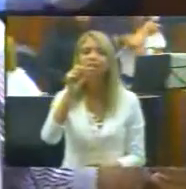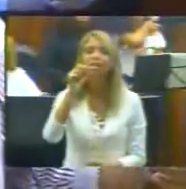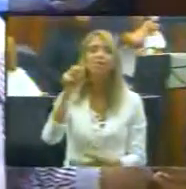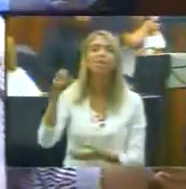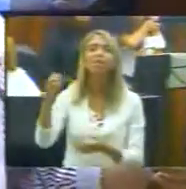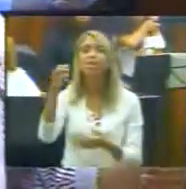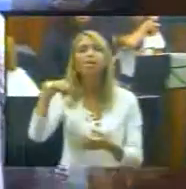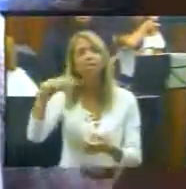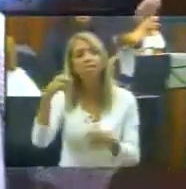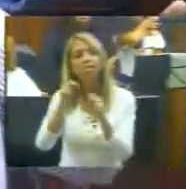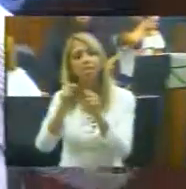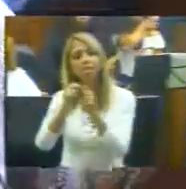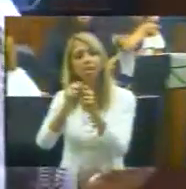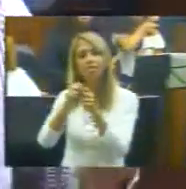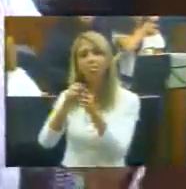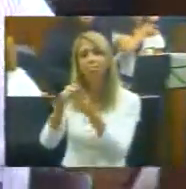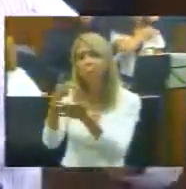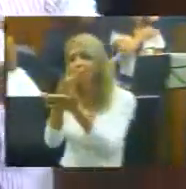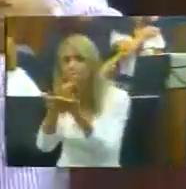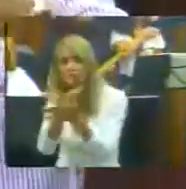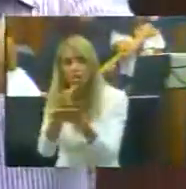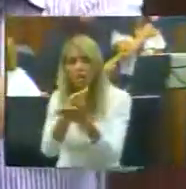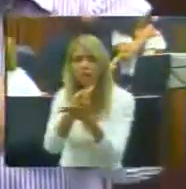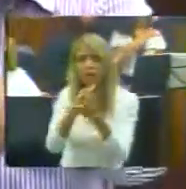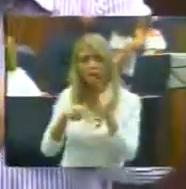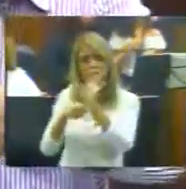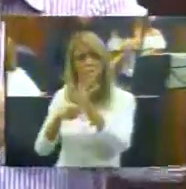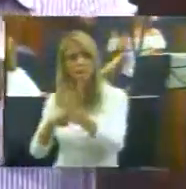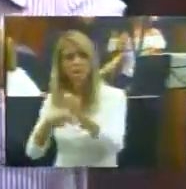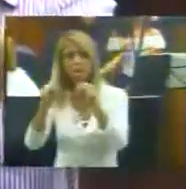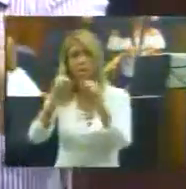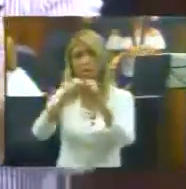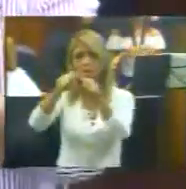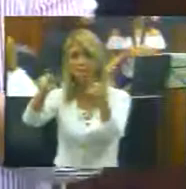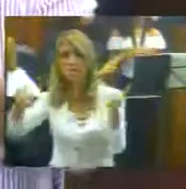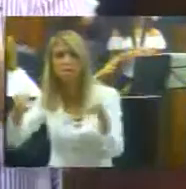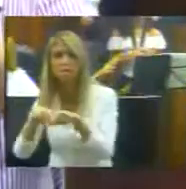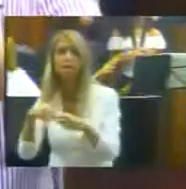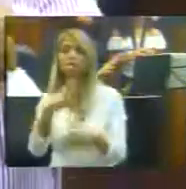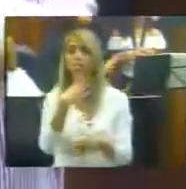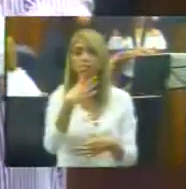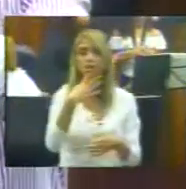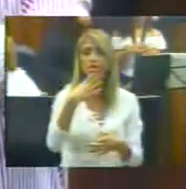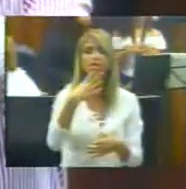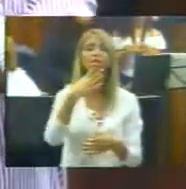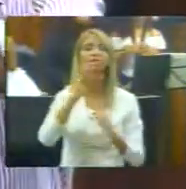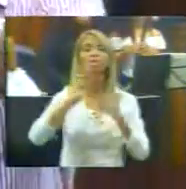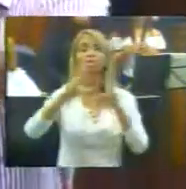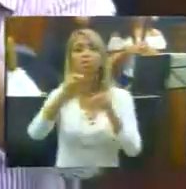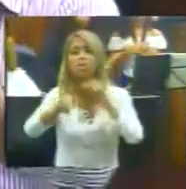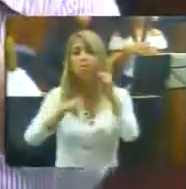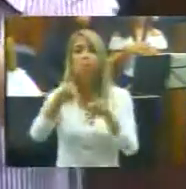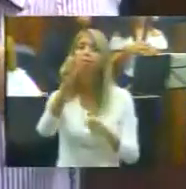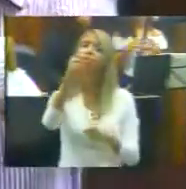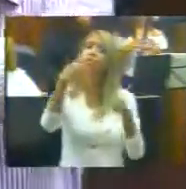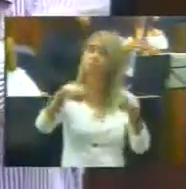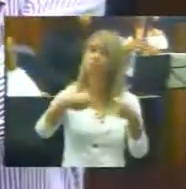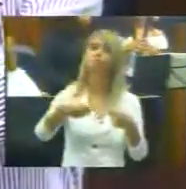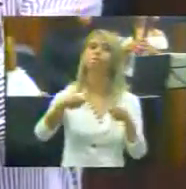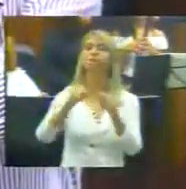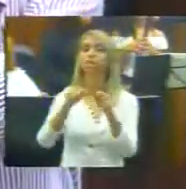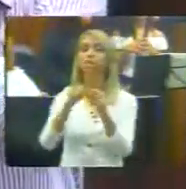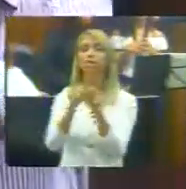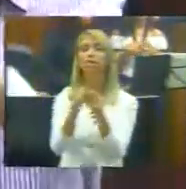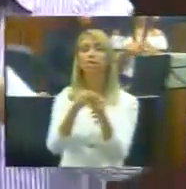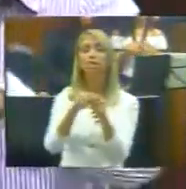fiscalizar, contribuir, estar em campo, conhecendo a realidade do cidadão que naquele momento ou estava na